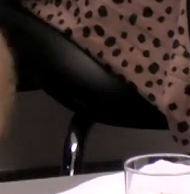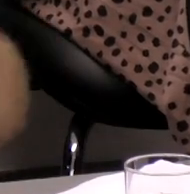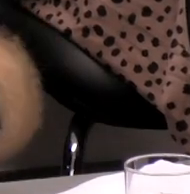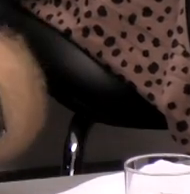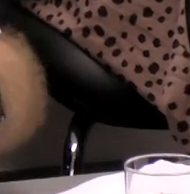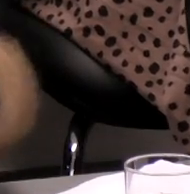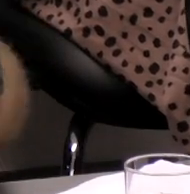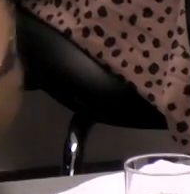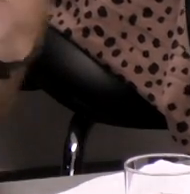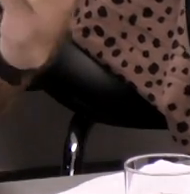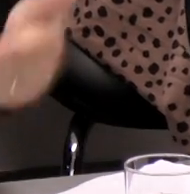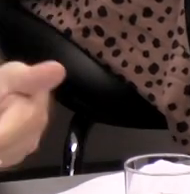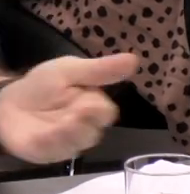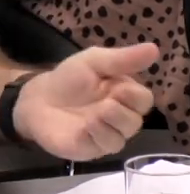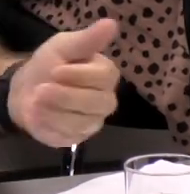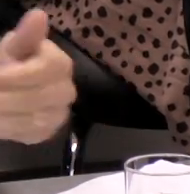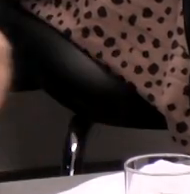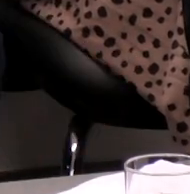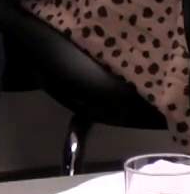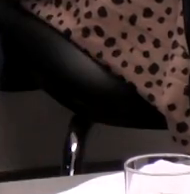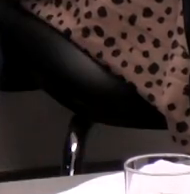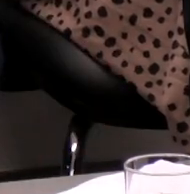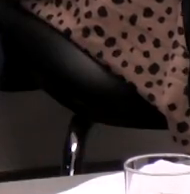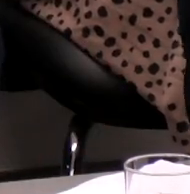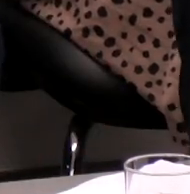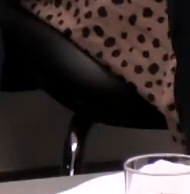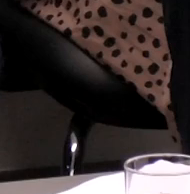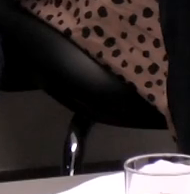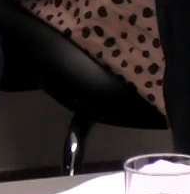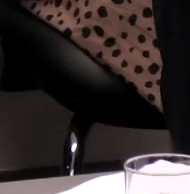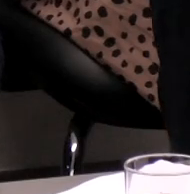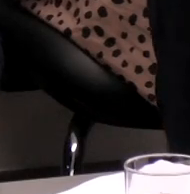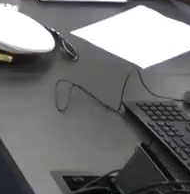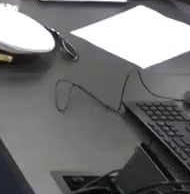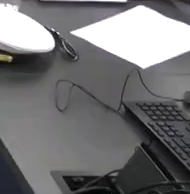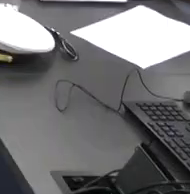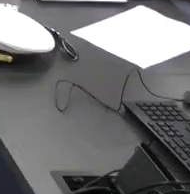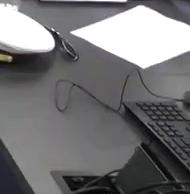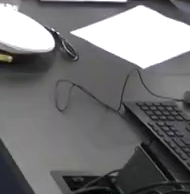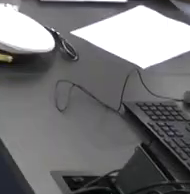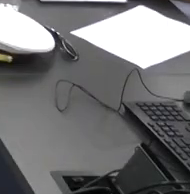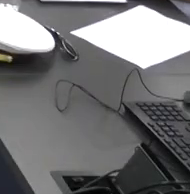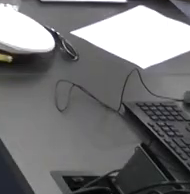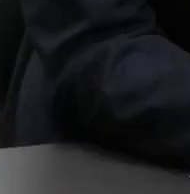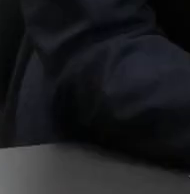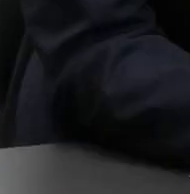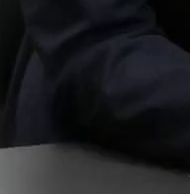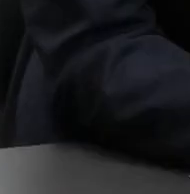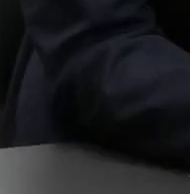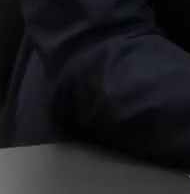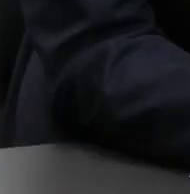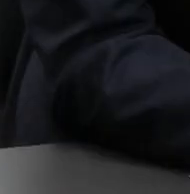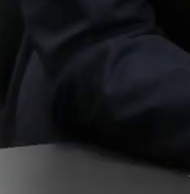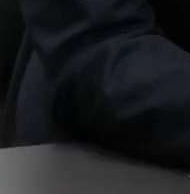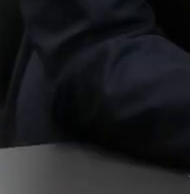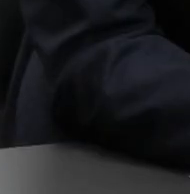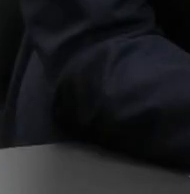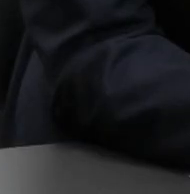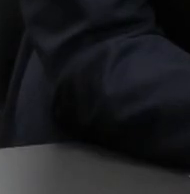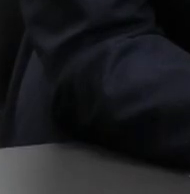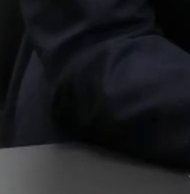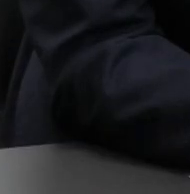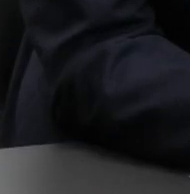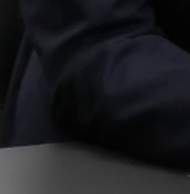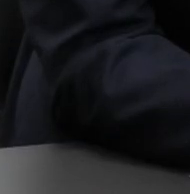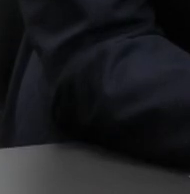armadores, os locatários. E Vossa Excelência pode dar uma opinião para a gente? Só é a última pergunta que eu gostaria de fazer. Todos esses